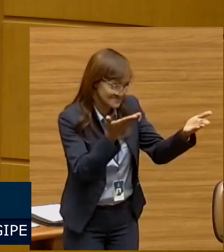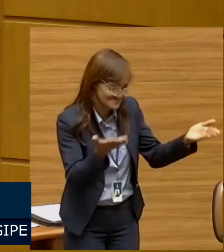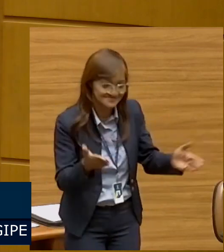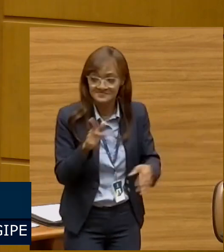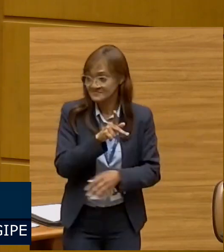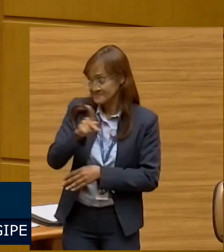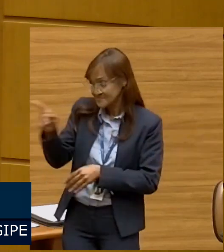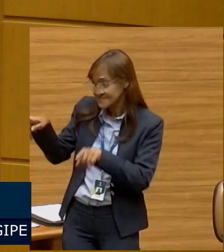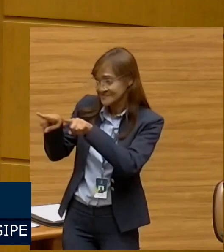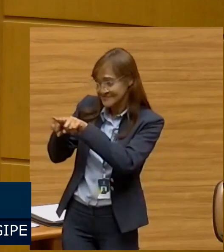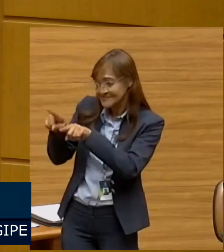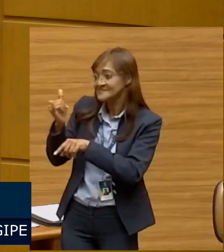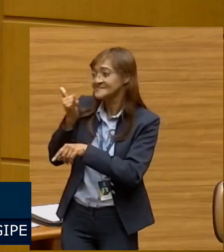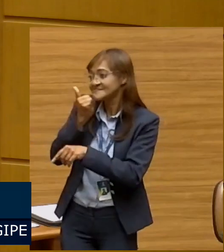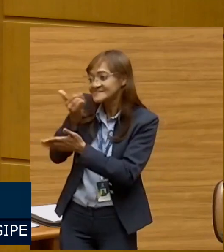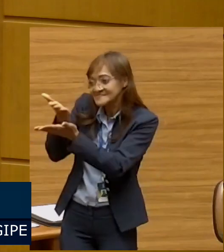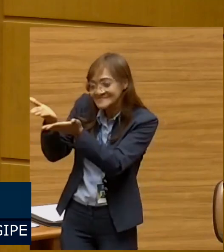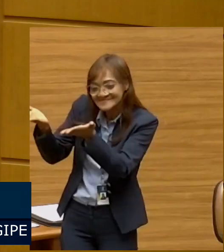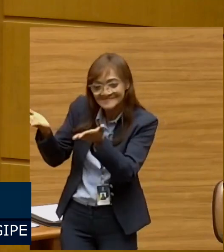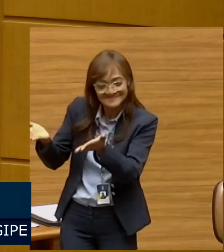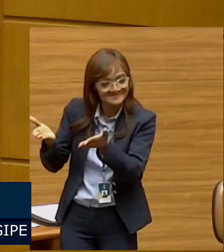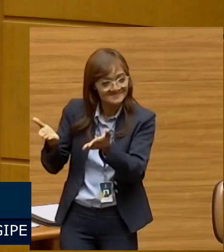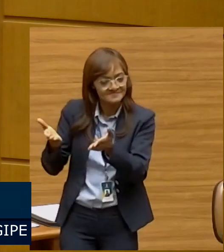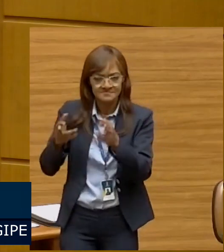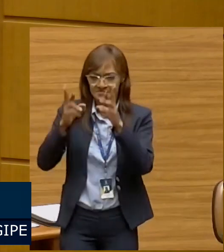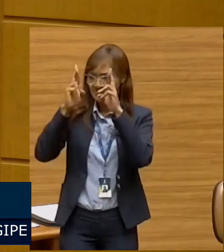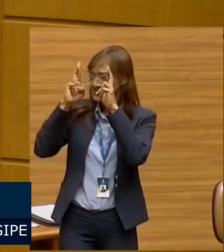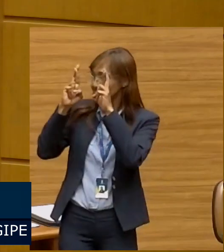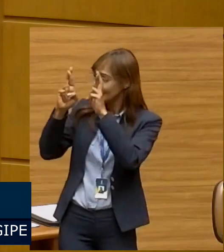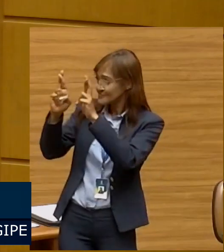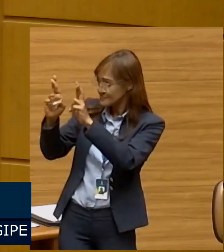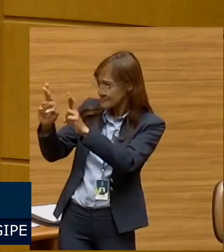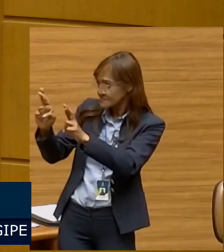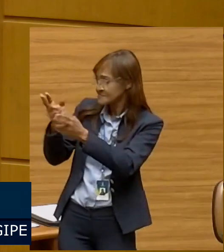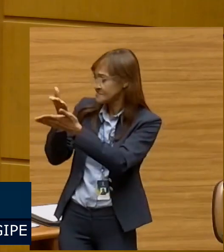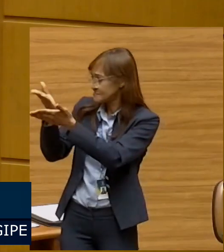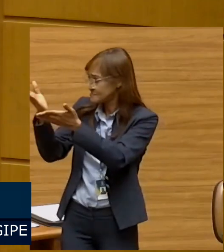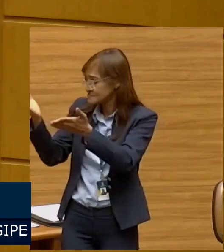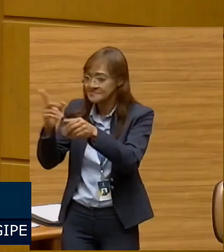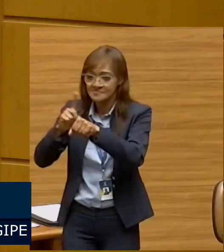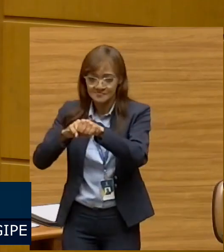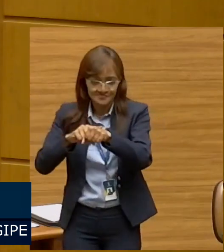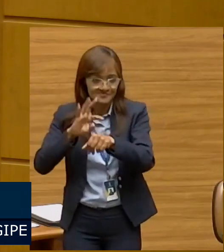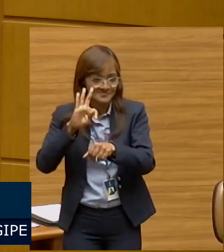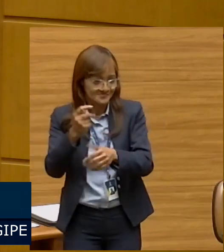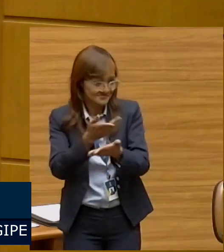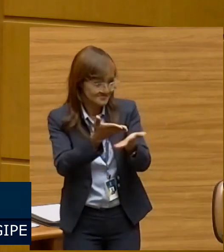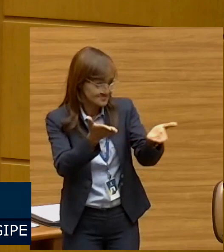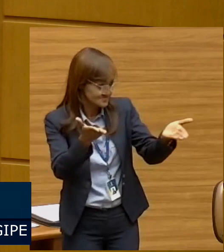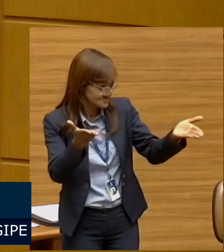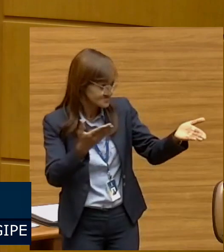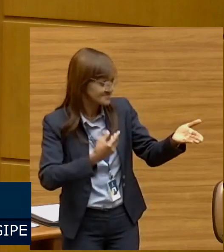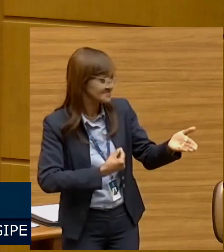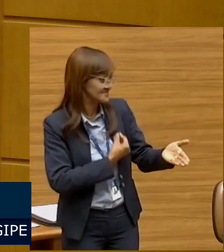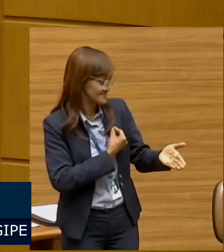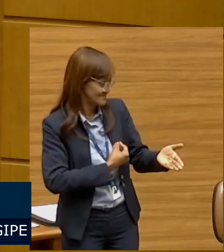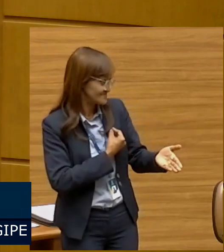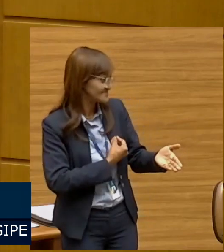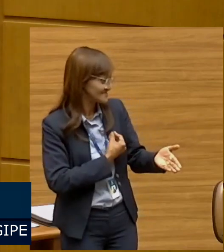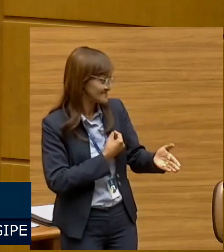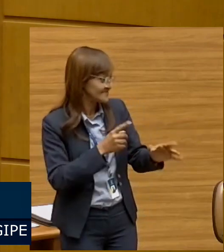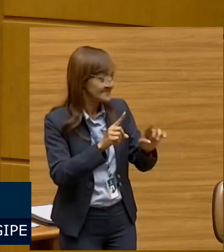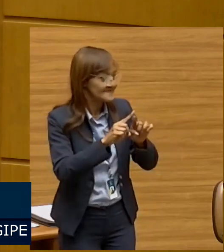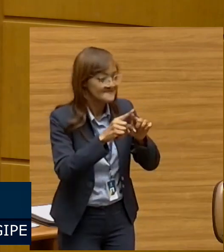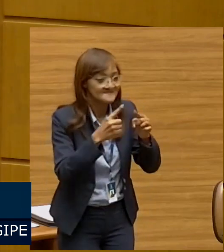a mesa também que está aqui. Acho que é uma forma de respeito, a gente respeitar o tempo de todos que estão aqui presentes, né? Mas